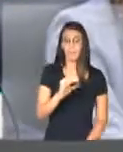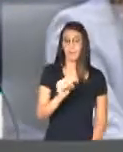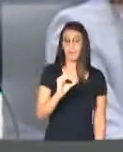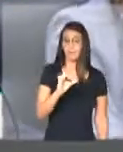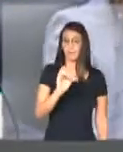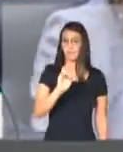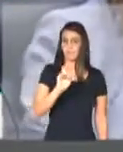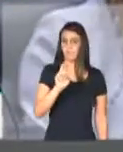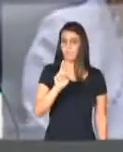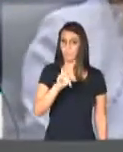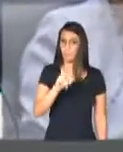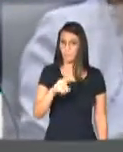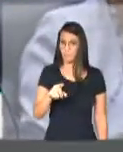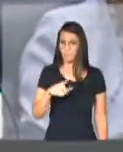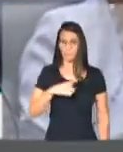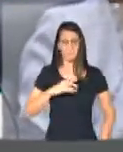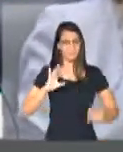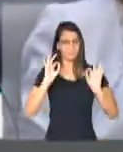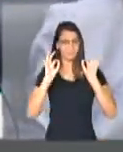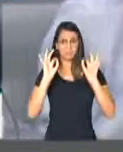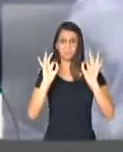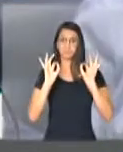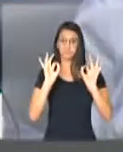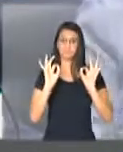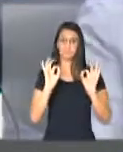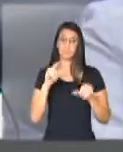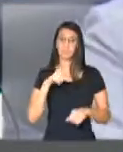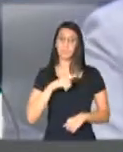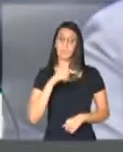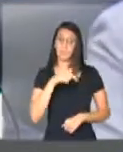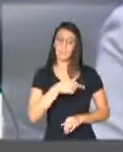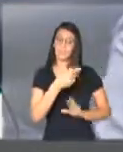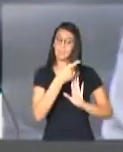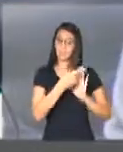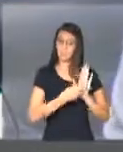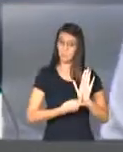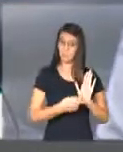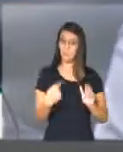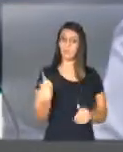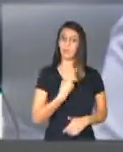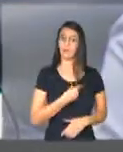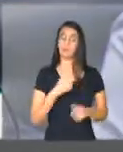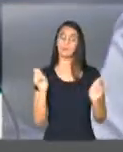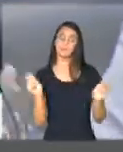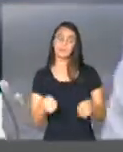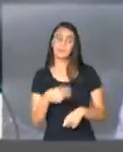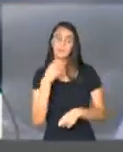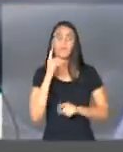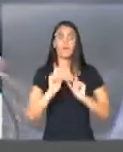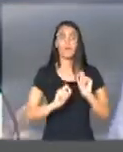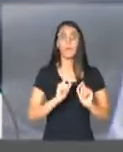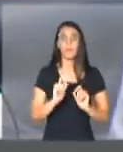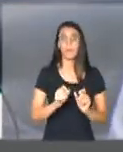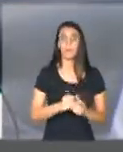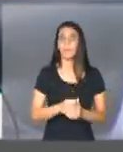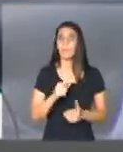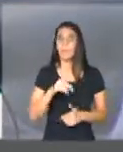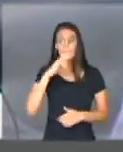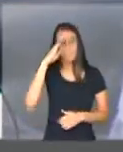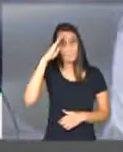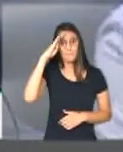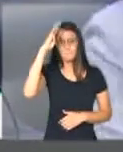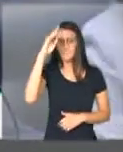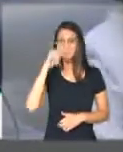sua excelência, ela está nesse projeto e nós podemos dizer como cabeça de uma